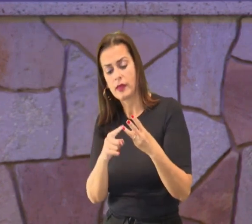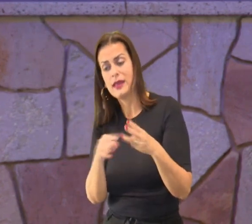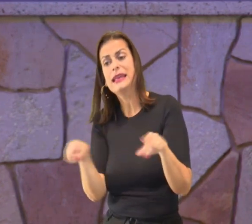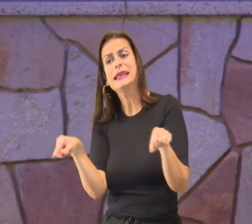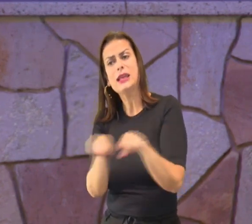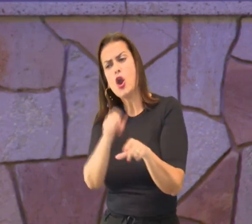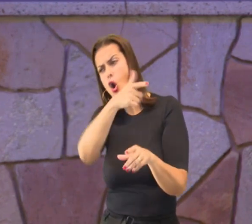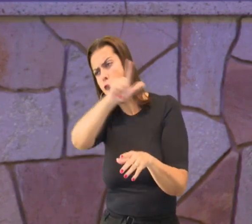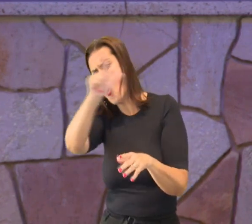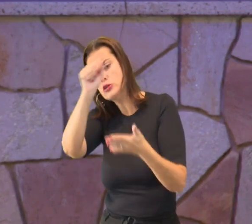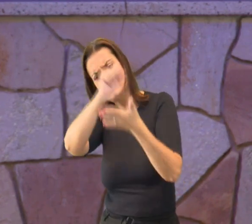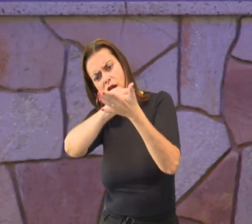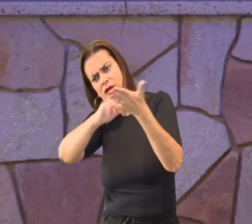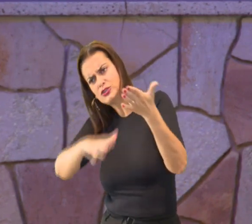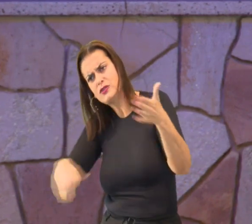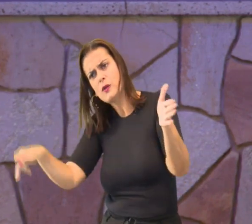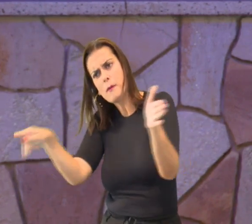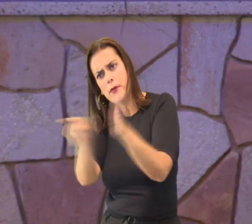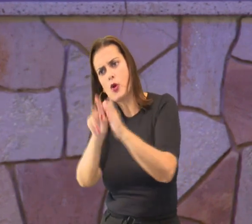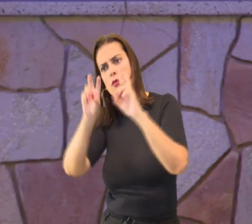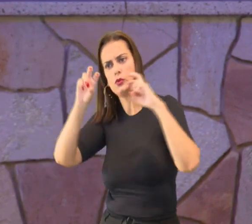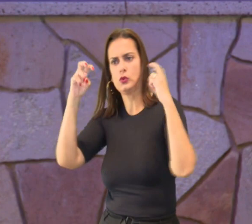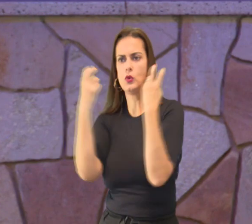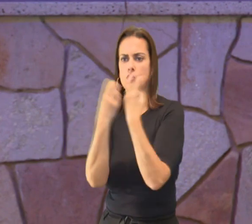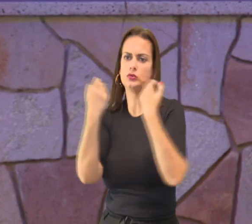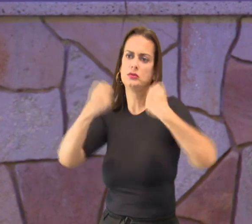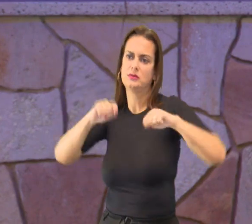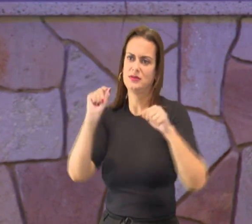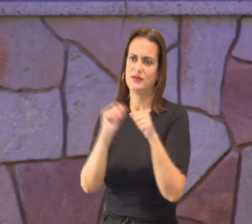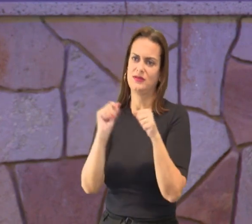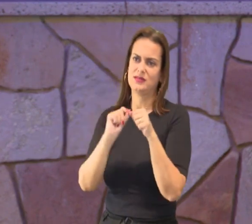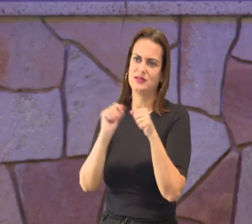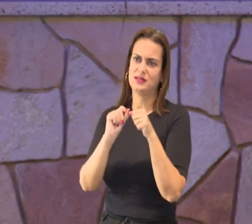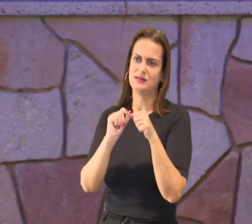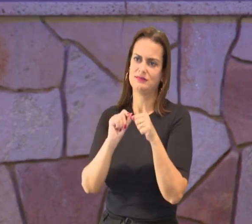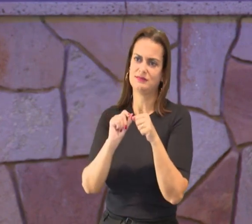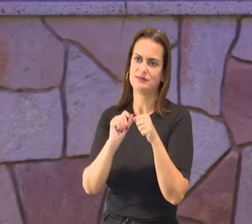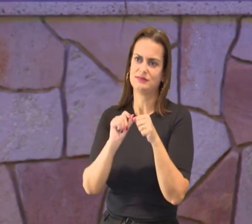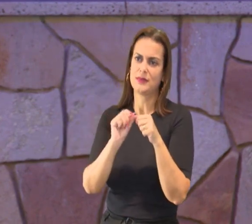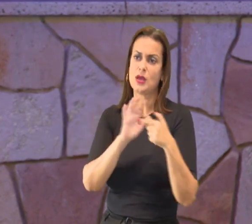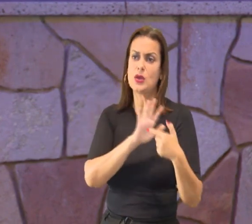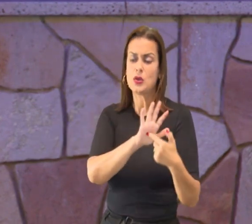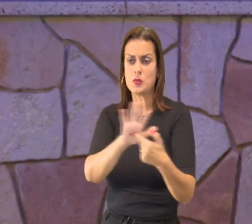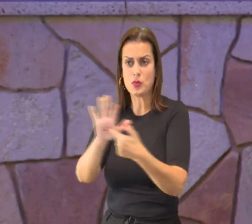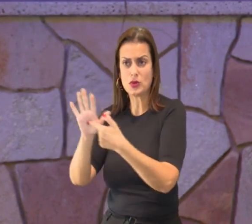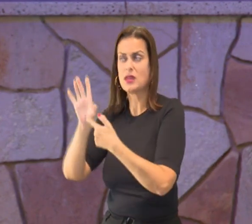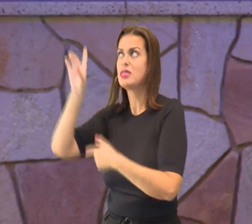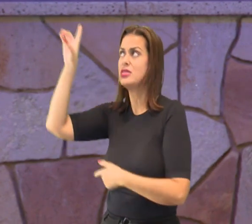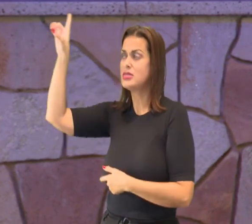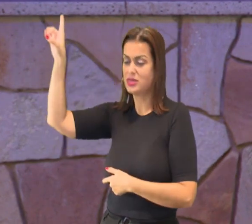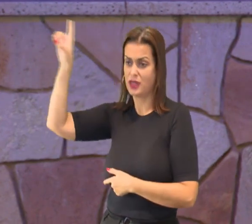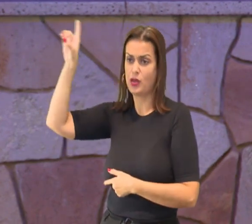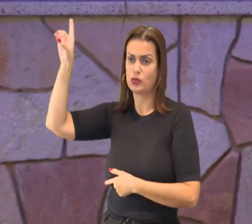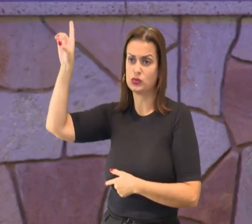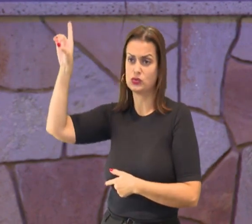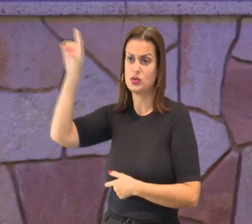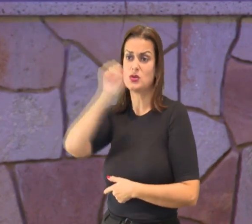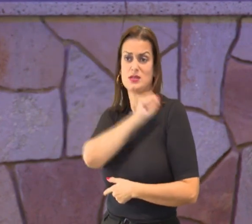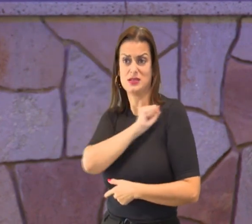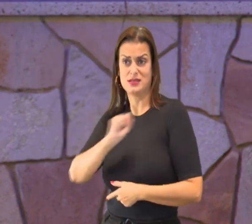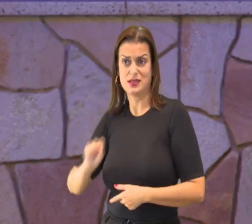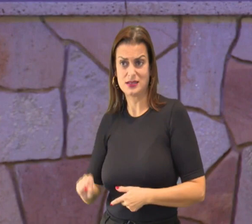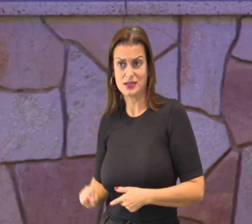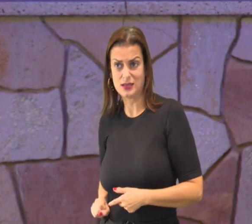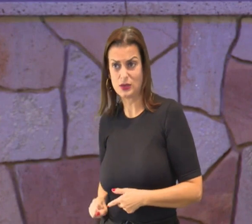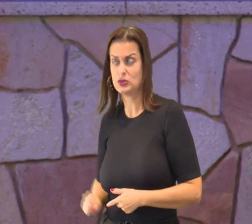e tantas outras atividades culticas, com a representatividade divina, sendo o porta-voz de Deus, o que ouve